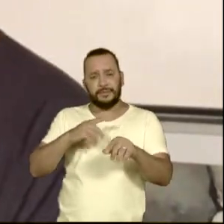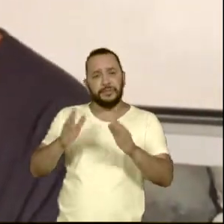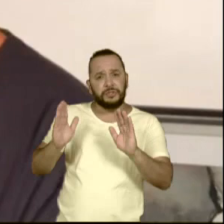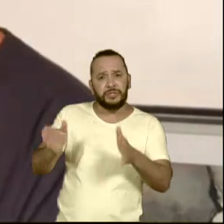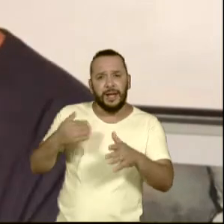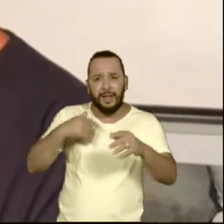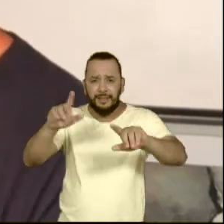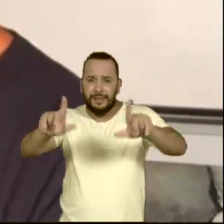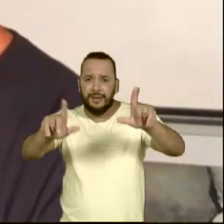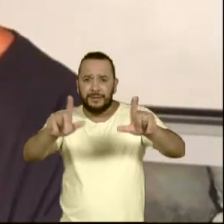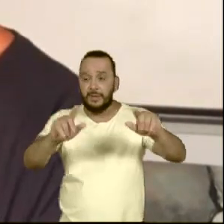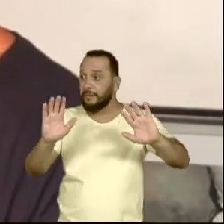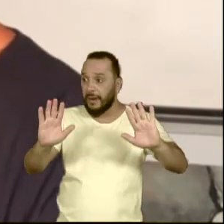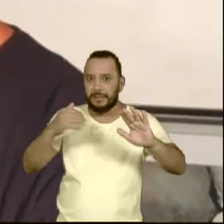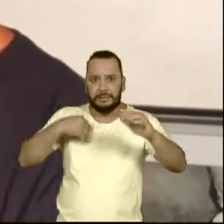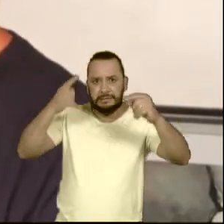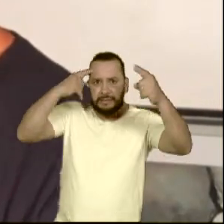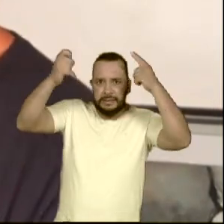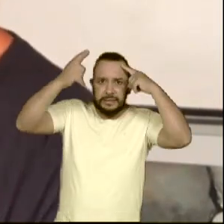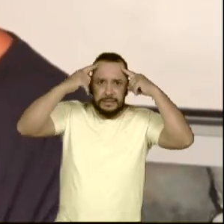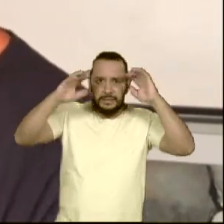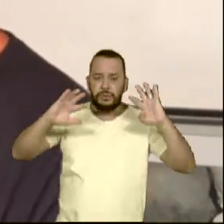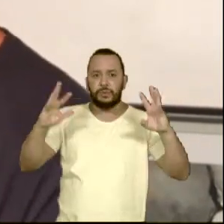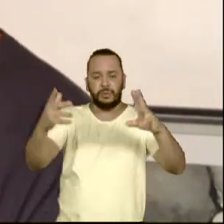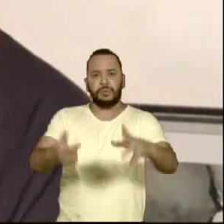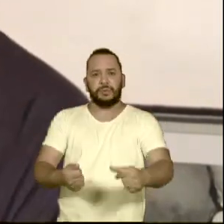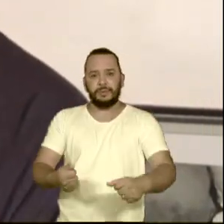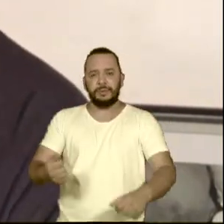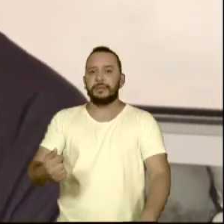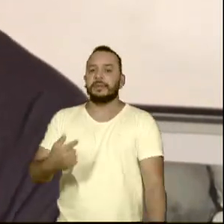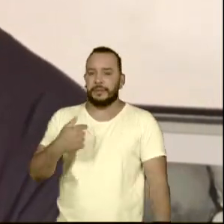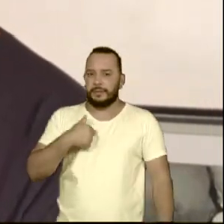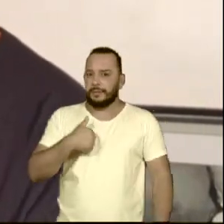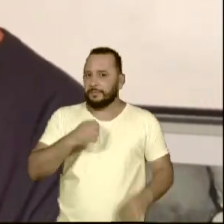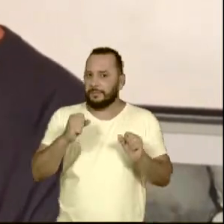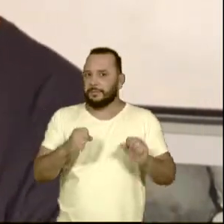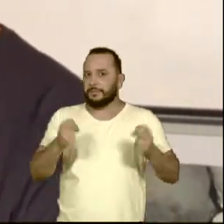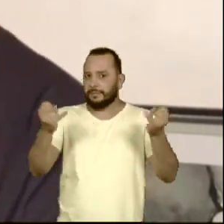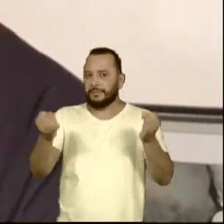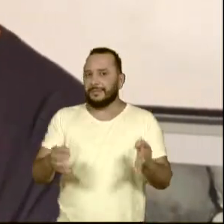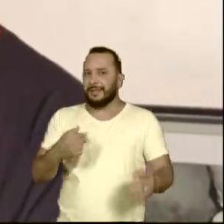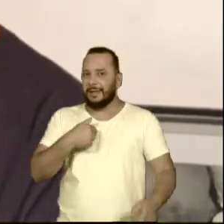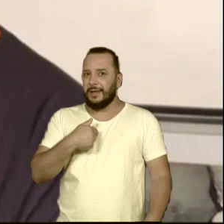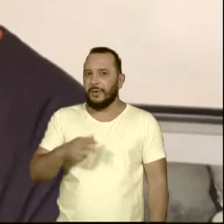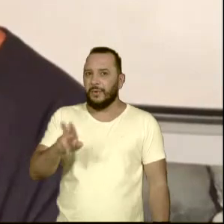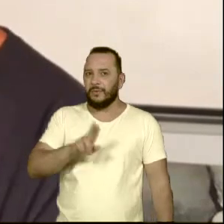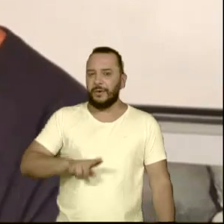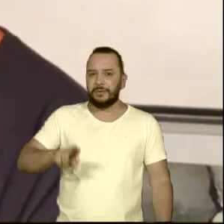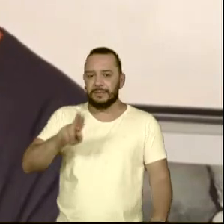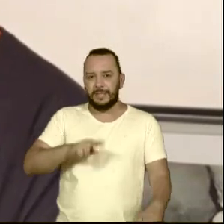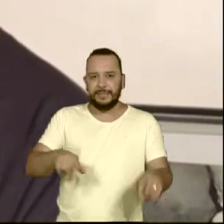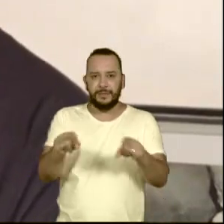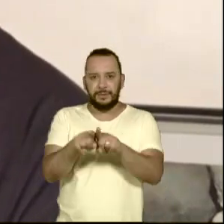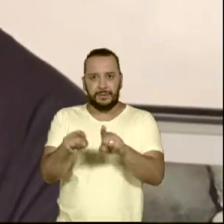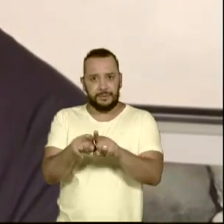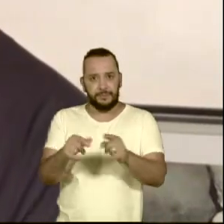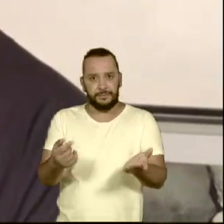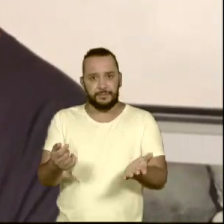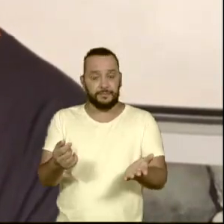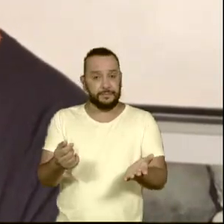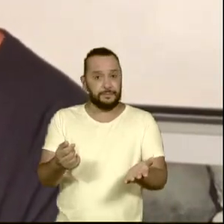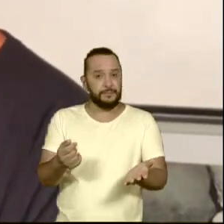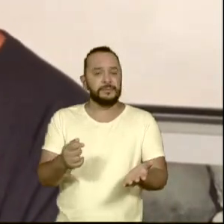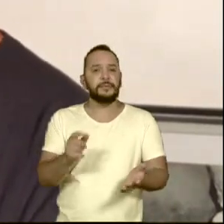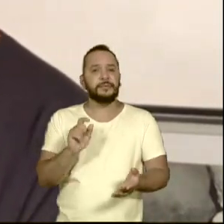Agora, criatividade vai de tudo. Uma das criatividades que eu acho que eu posso dizer que eu uso com muita frequência até hoje é o seguinte,